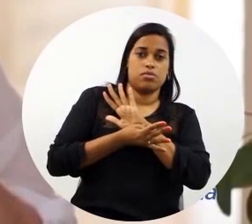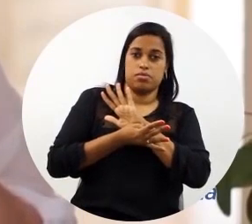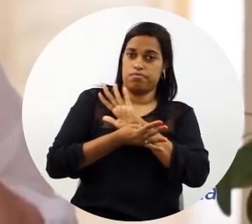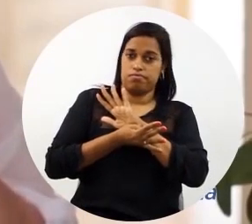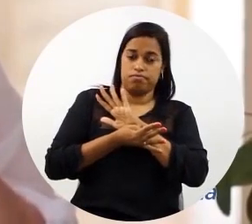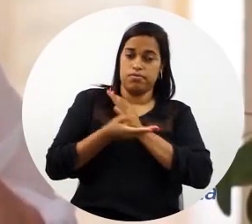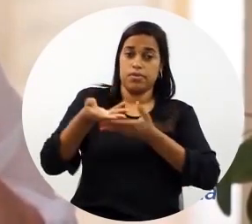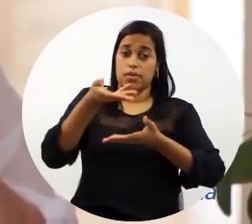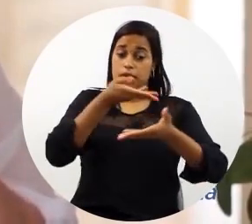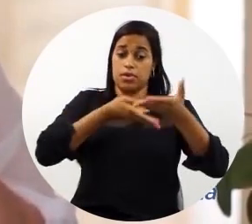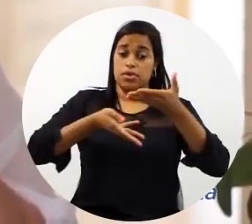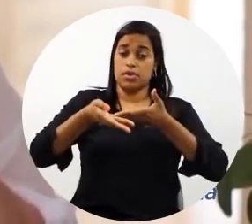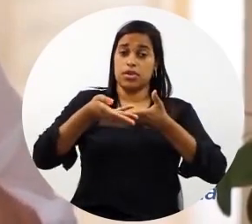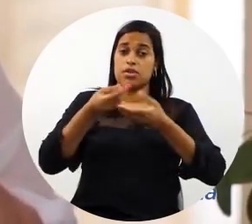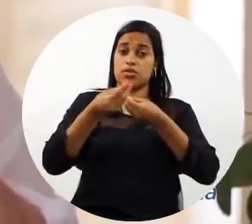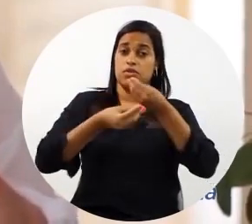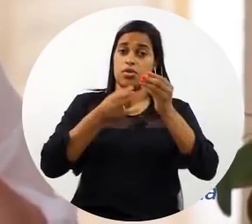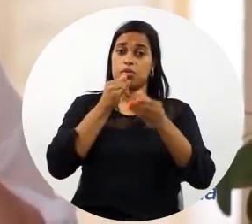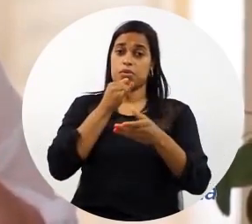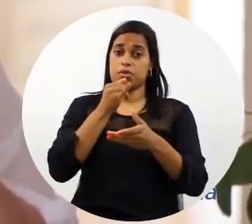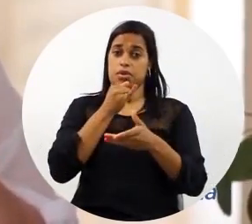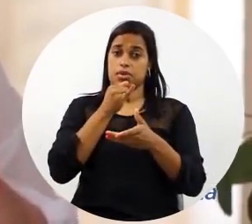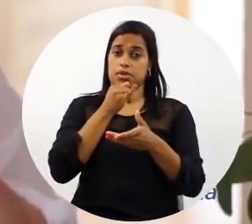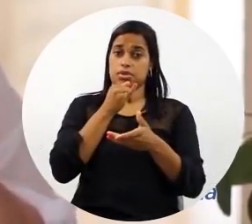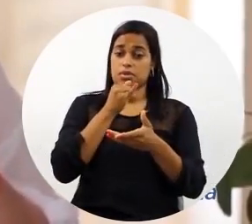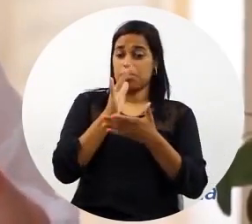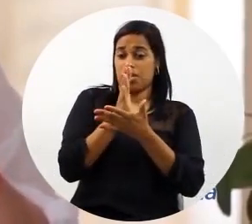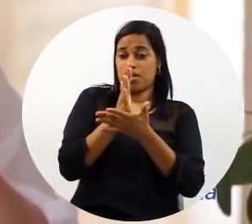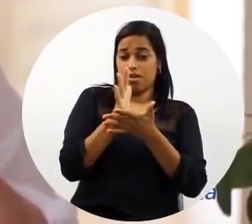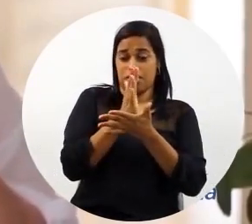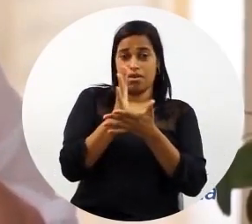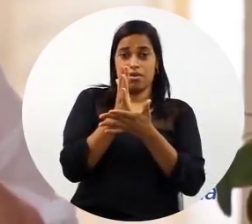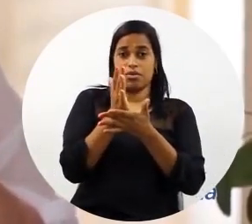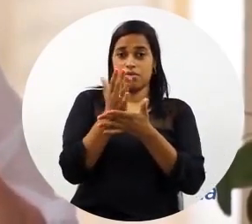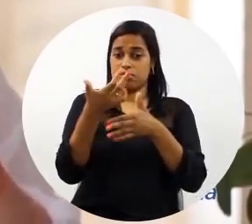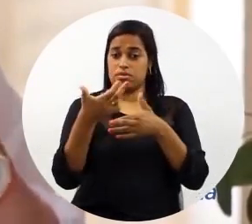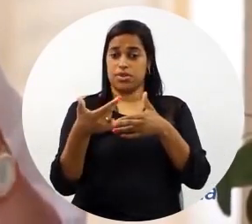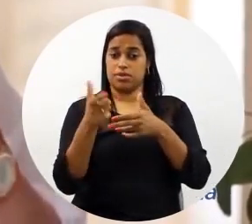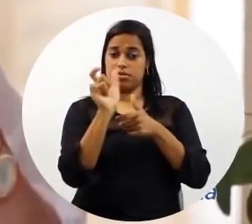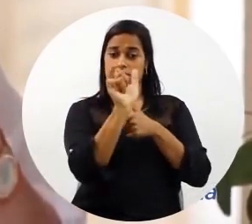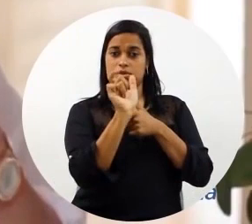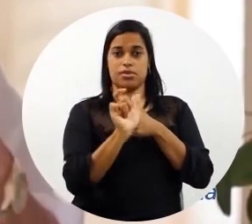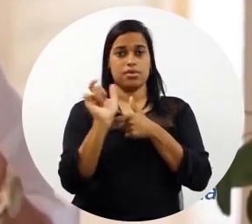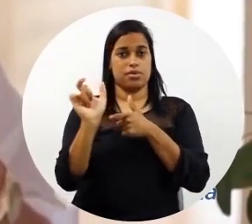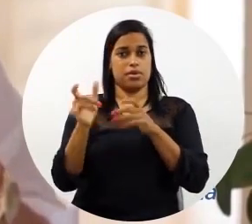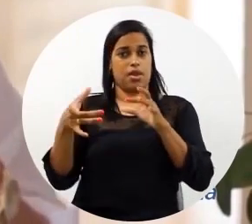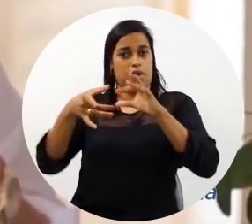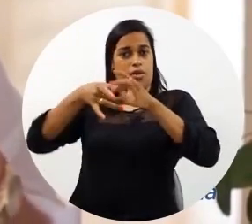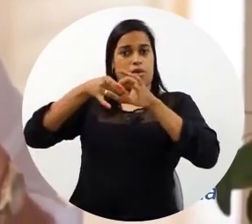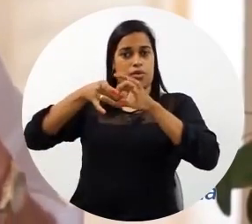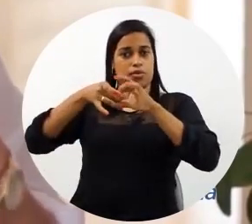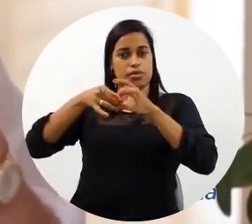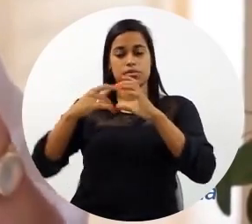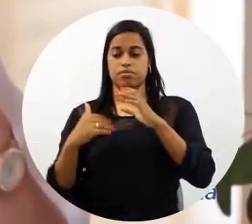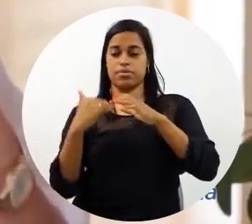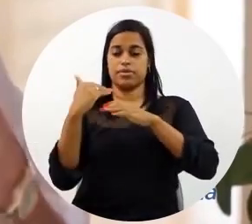forma com que os elementos formam determinadas